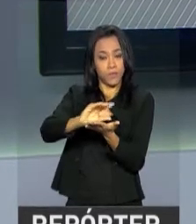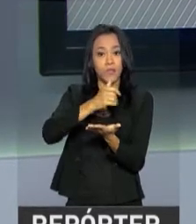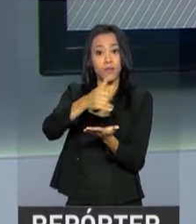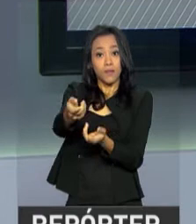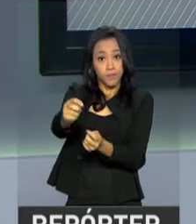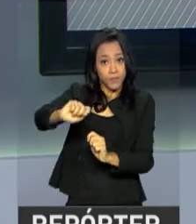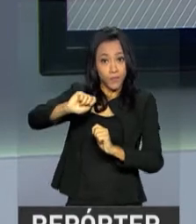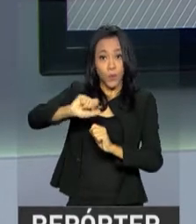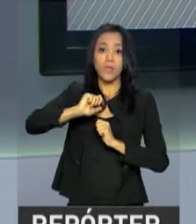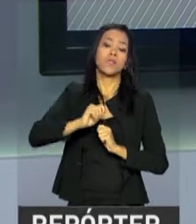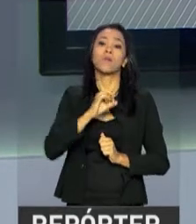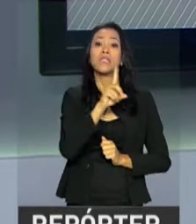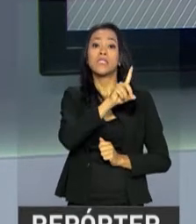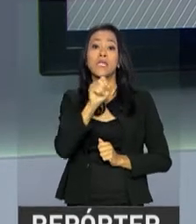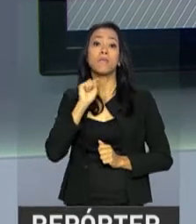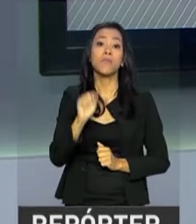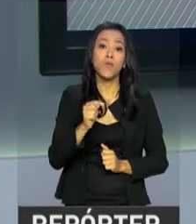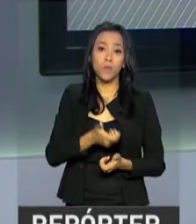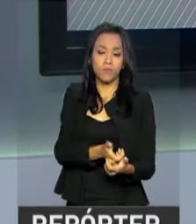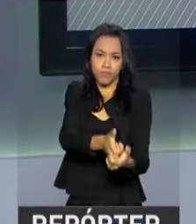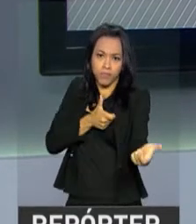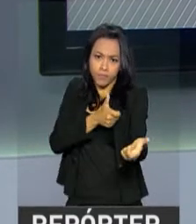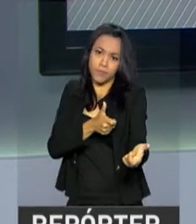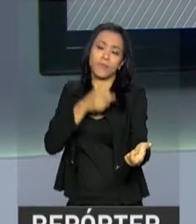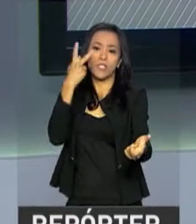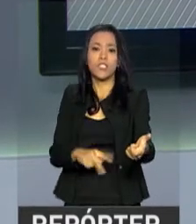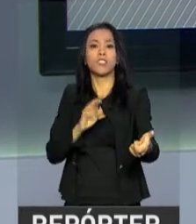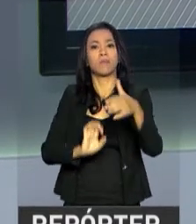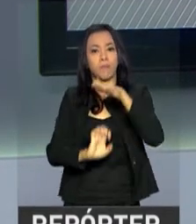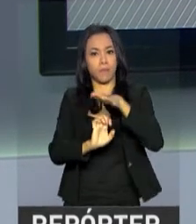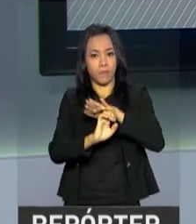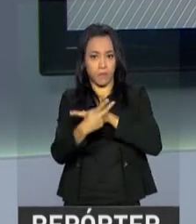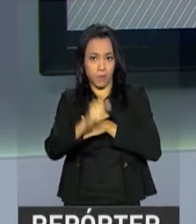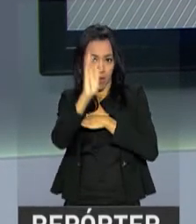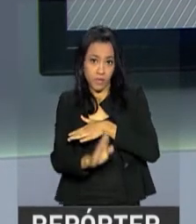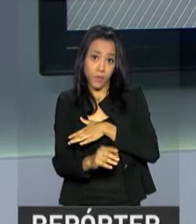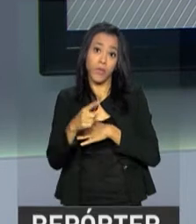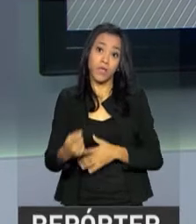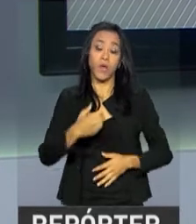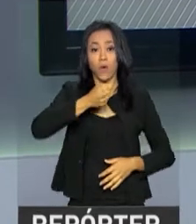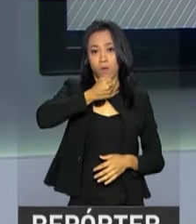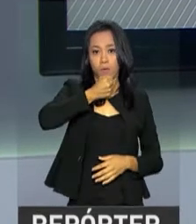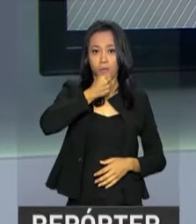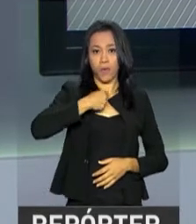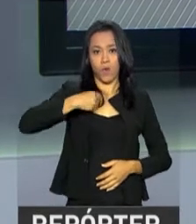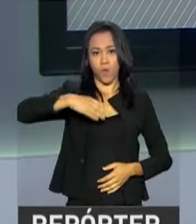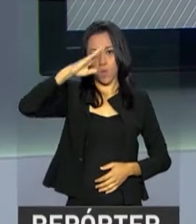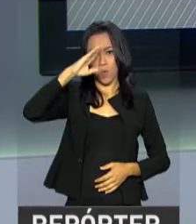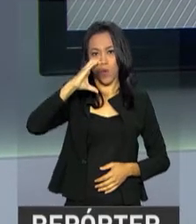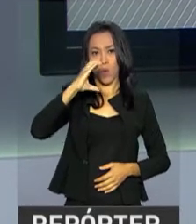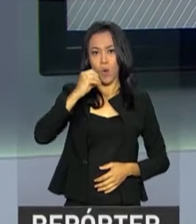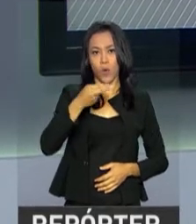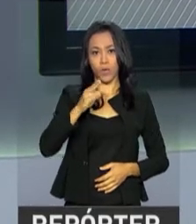e 100 mil munições de empresas fabricantes de armas brasileiras o porta voz do gabinete de intervenção coronel roberto itamar